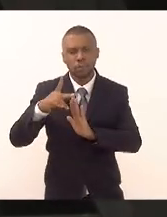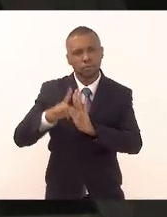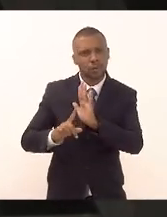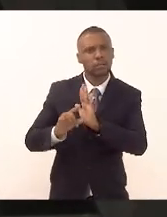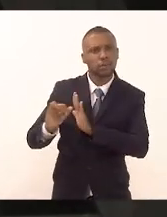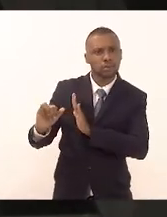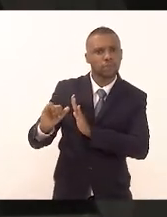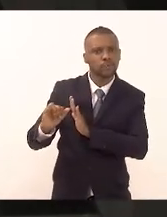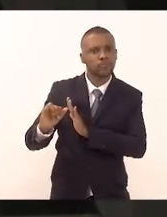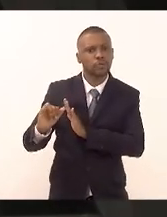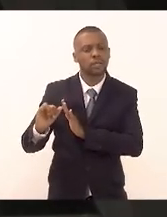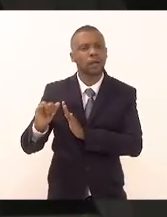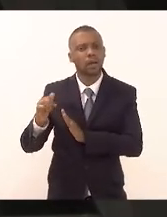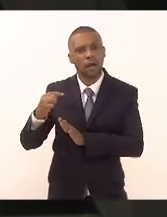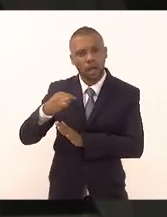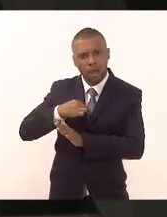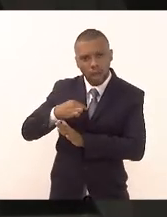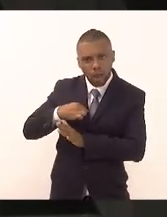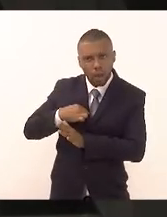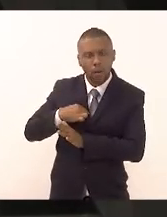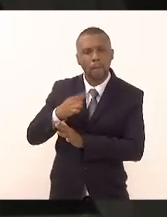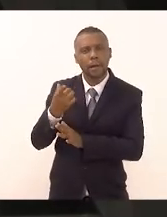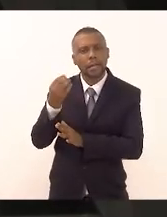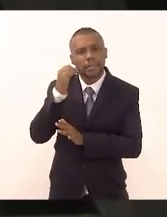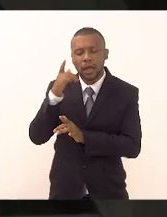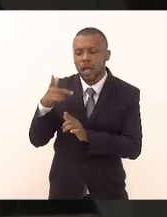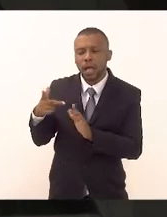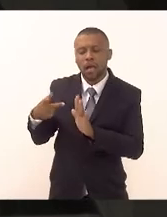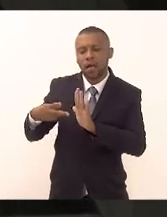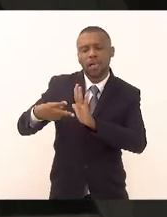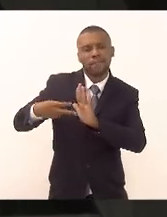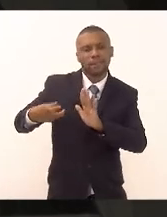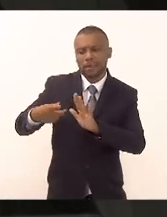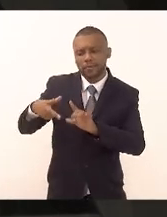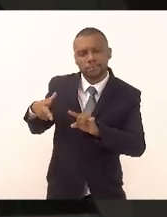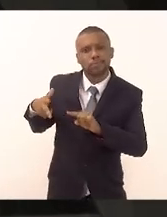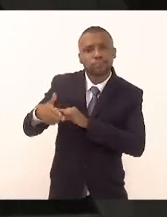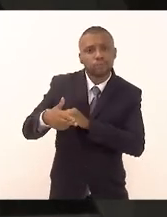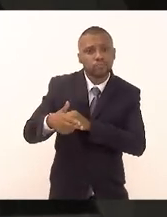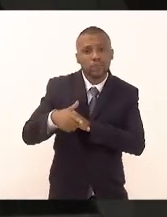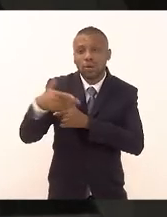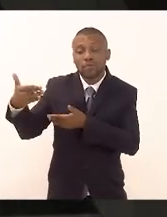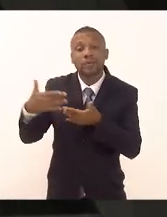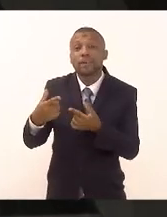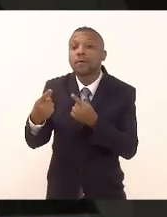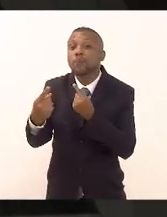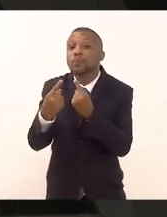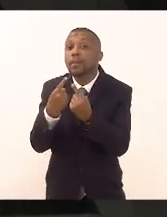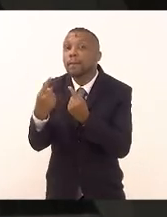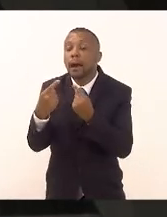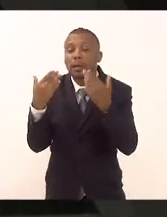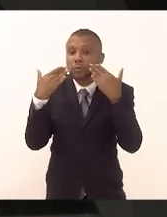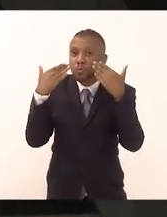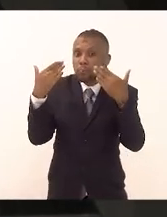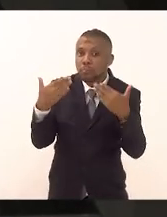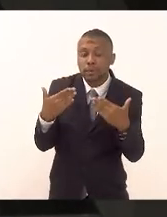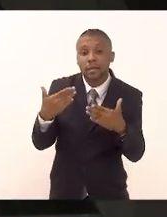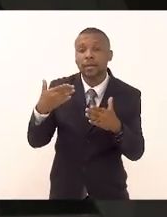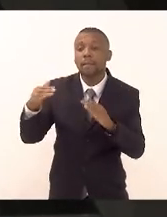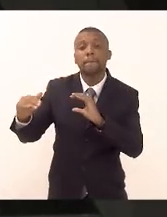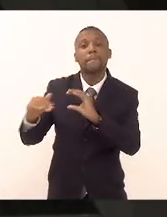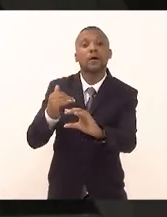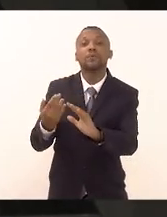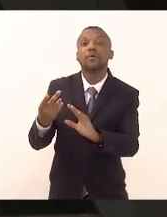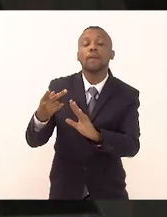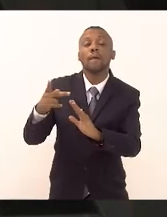eu, para barrar esse ato do governador, que ele venha para o debate público, que ele faça, que ele mande o Plano Estadual